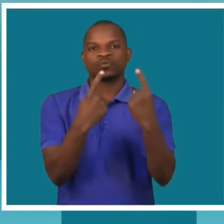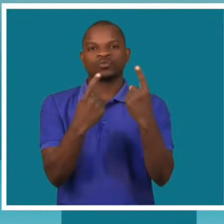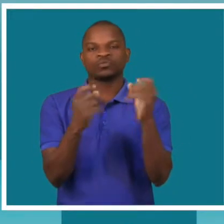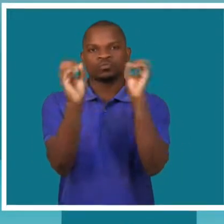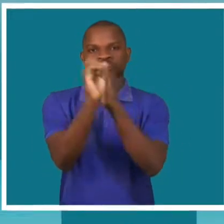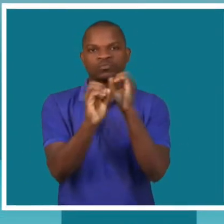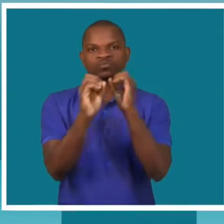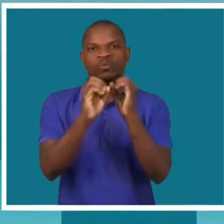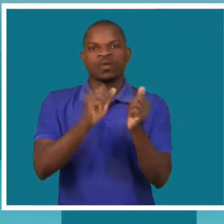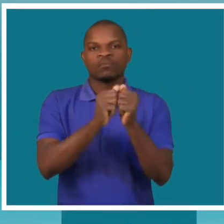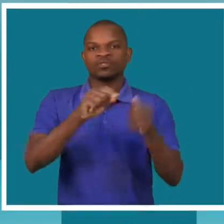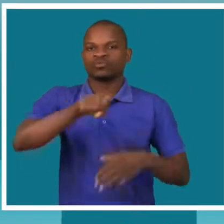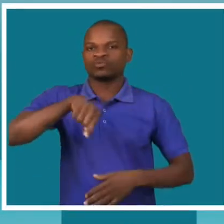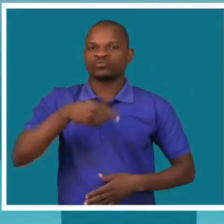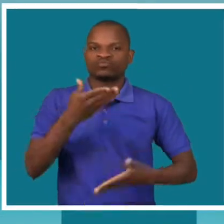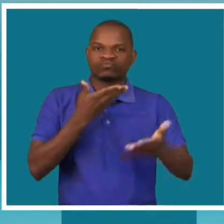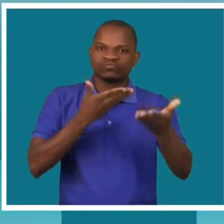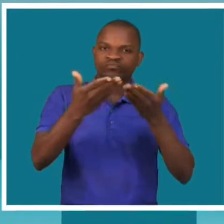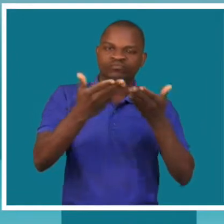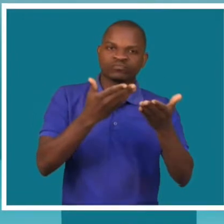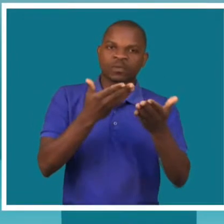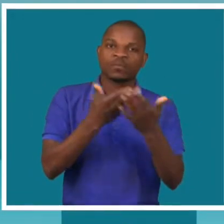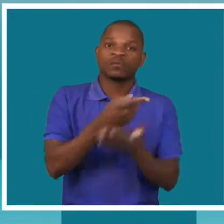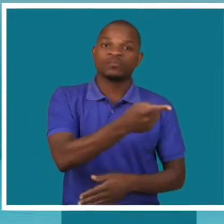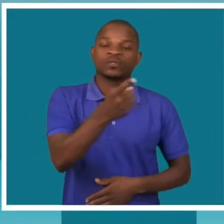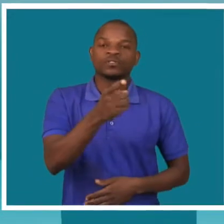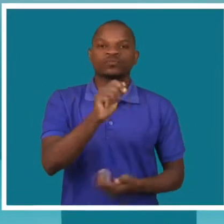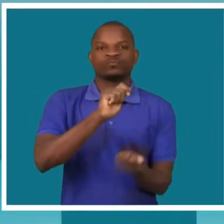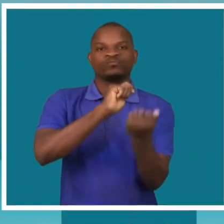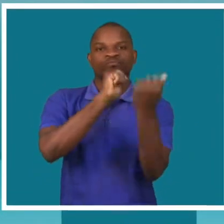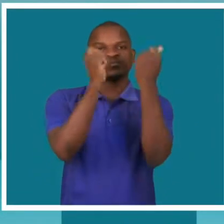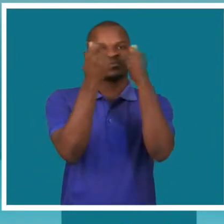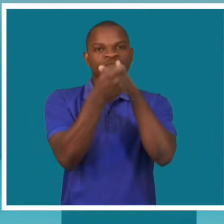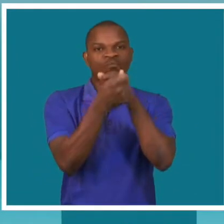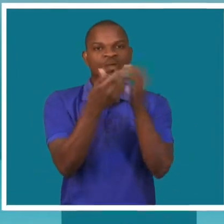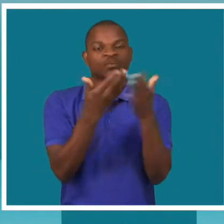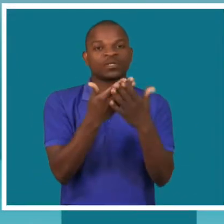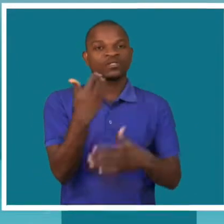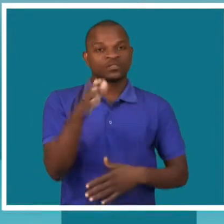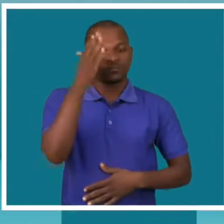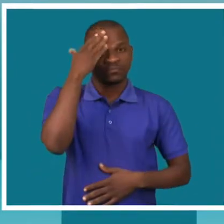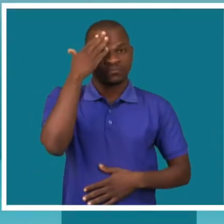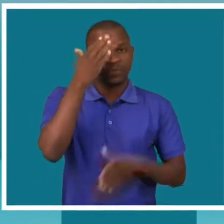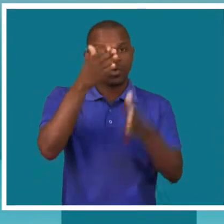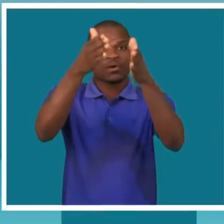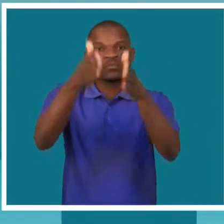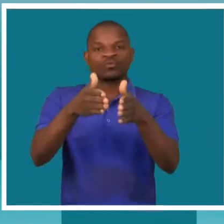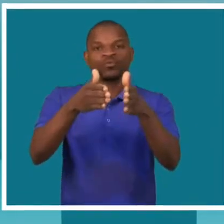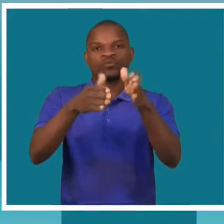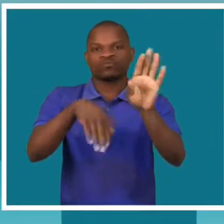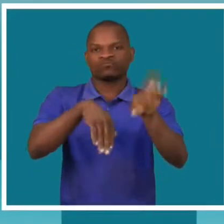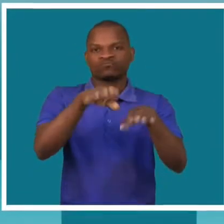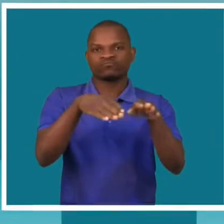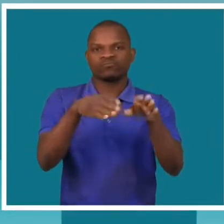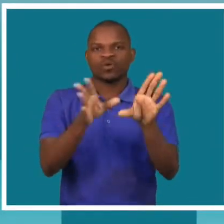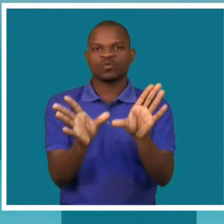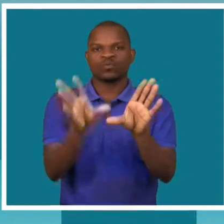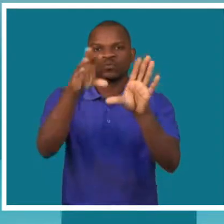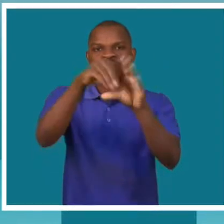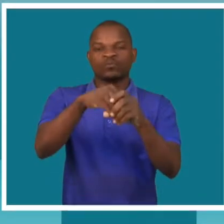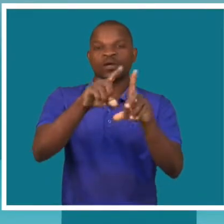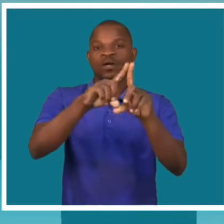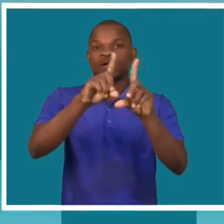claramente que a nossa tendência é de conversar com eles, no sentido de ver se eles podem mudar, porque na verdade, como sabes, o jogador de futebol, para ele